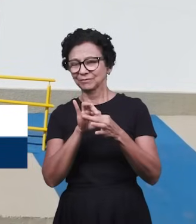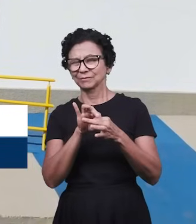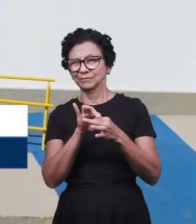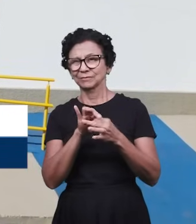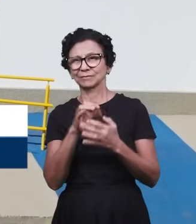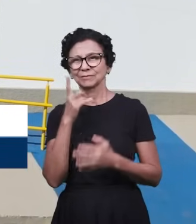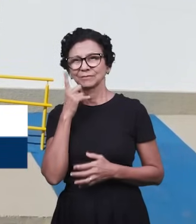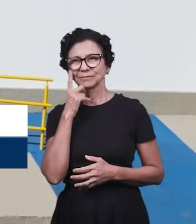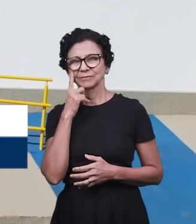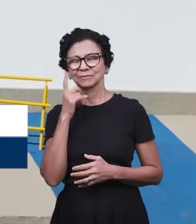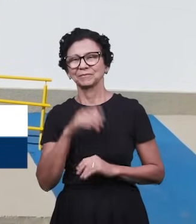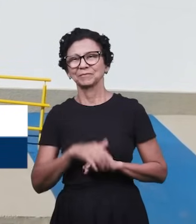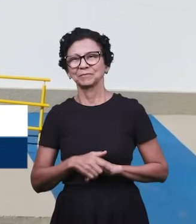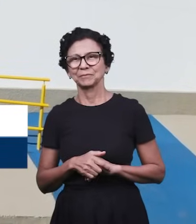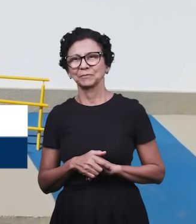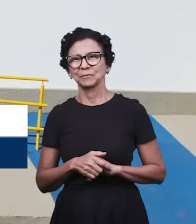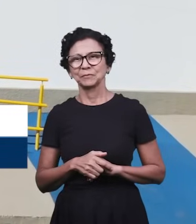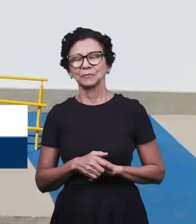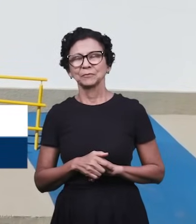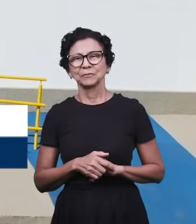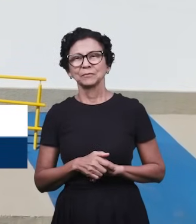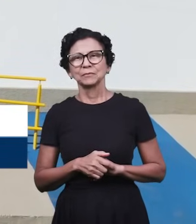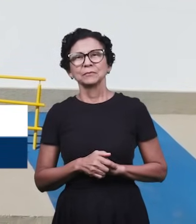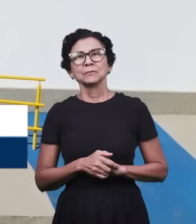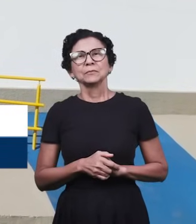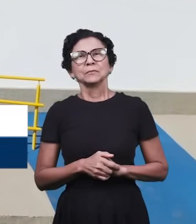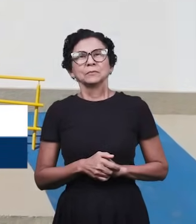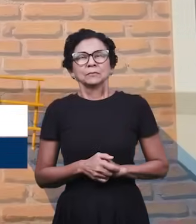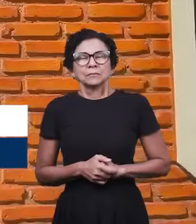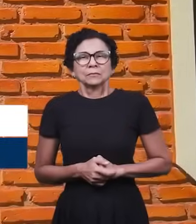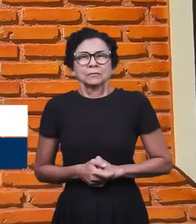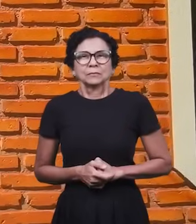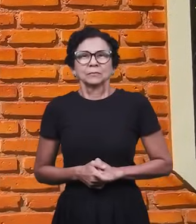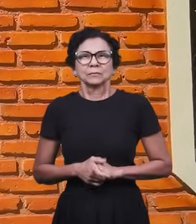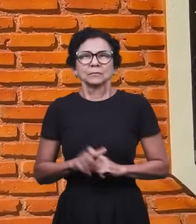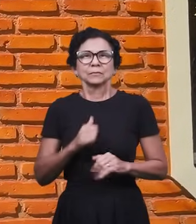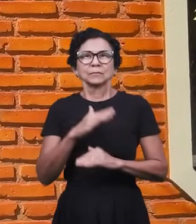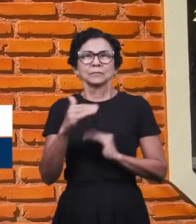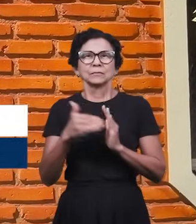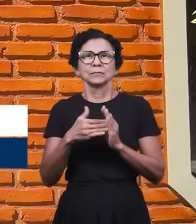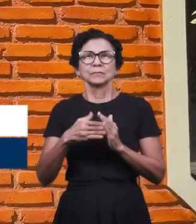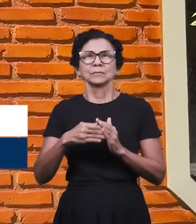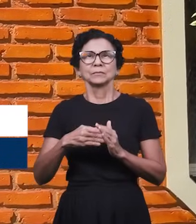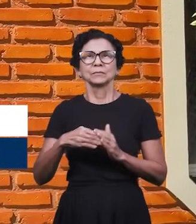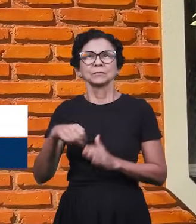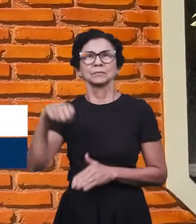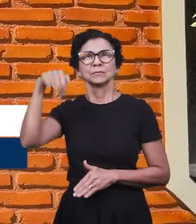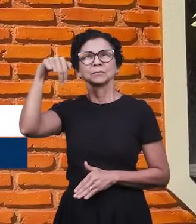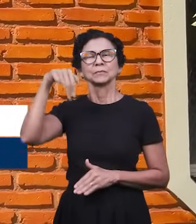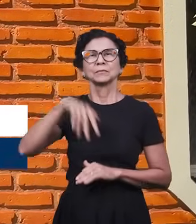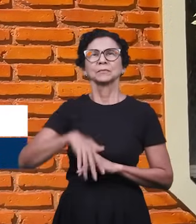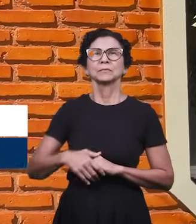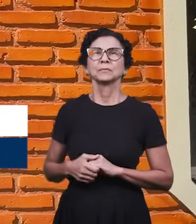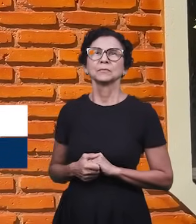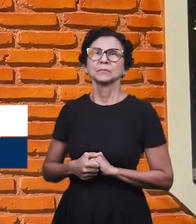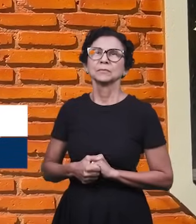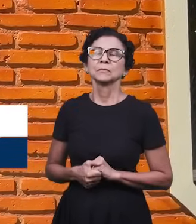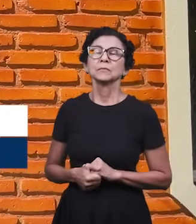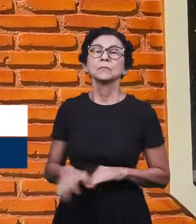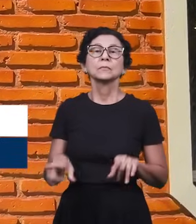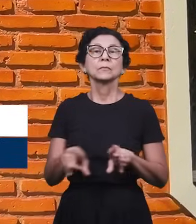mais do que o Senhor tem operado na região norte. Confira tudo agora. Os irmãos estiveram participando do seminário